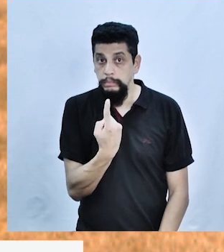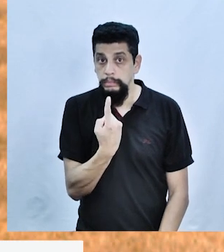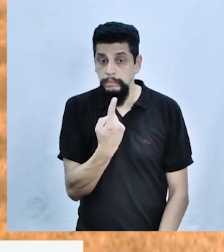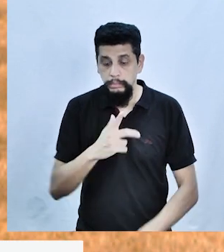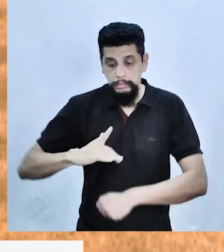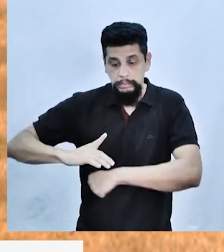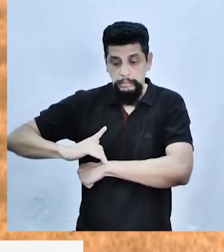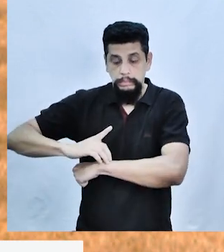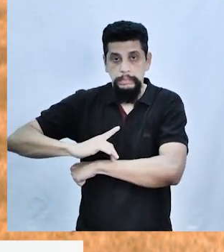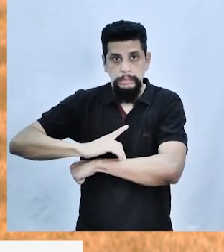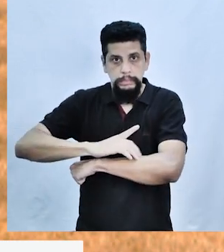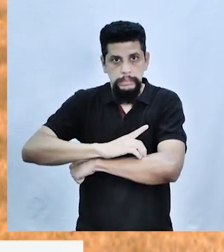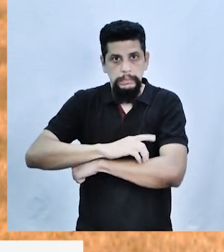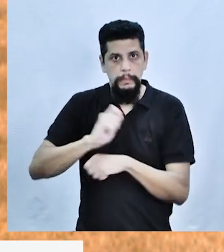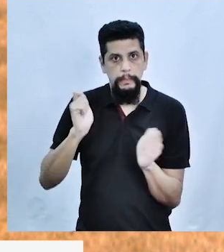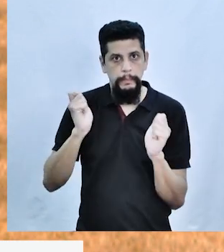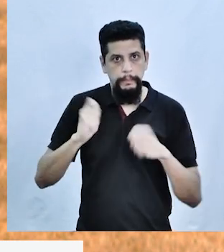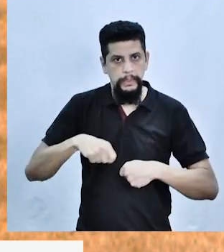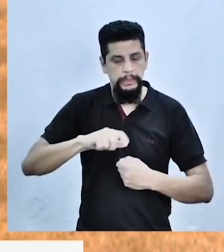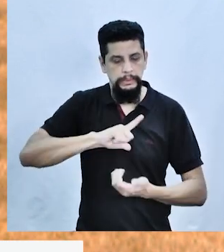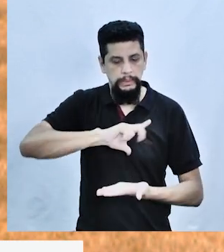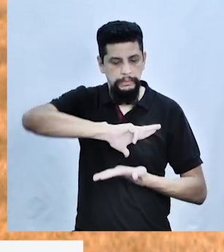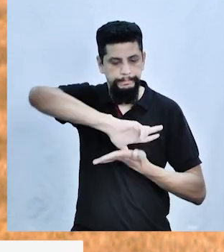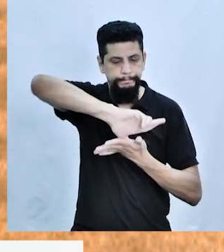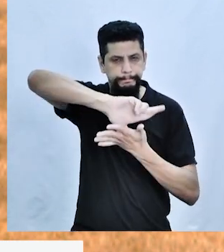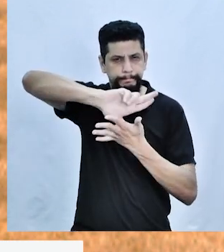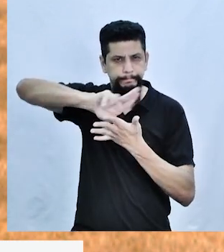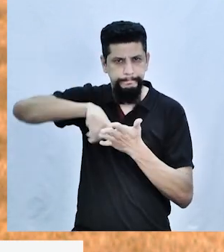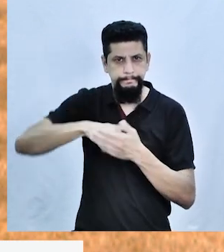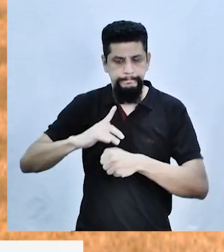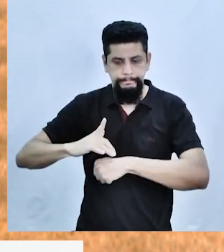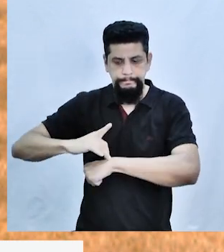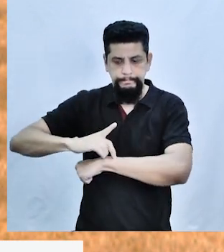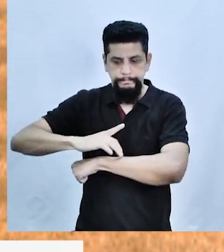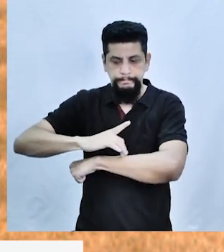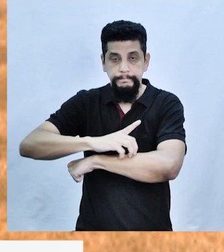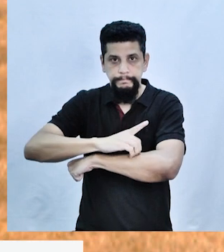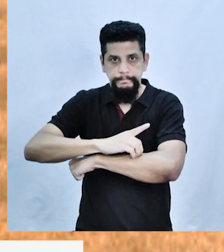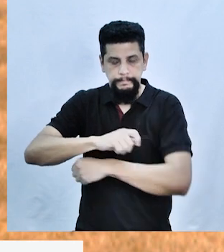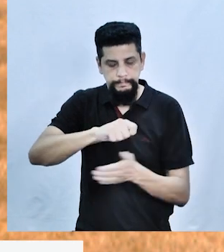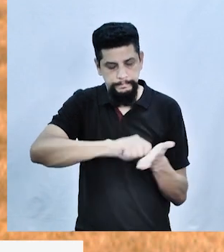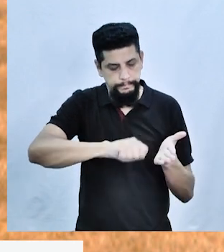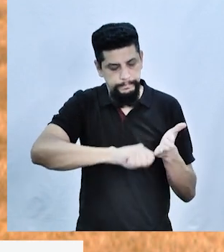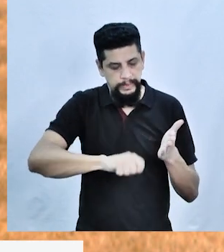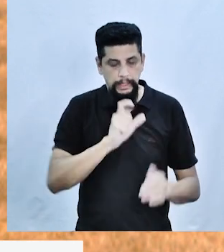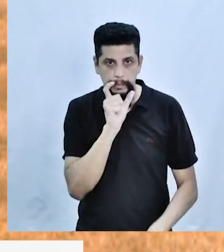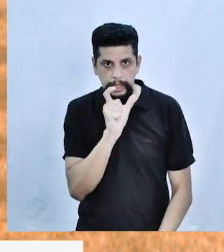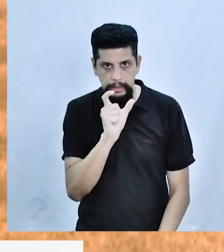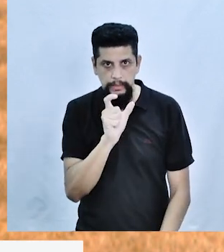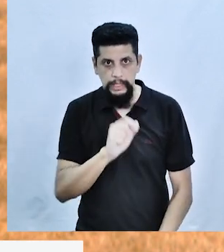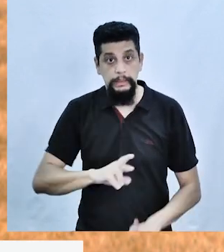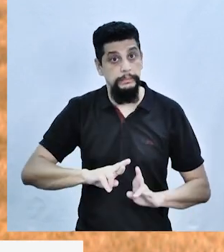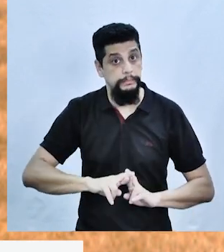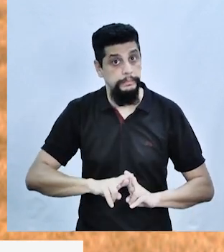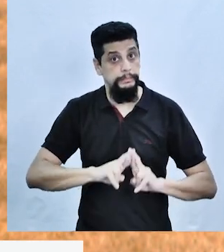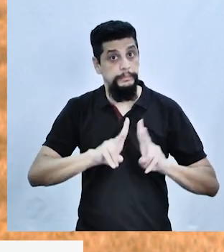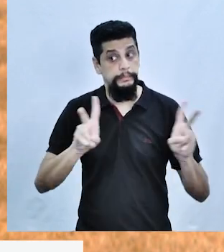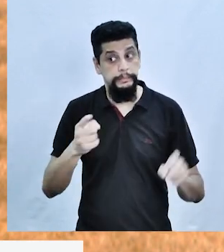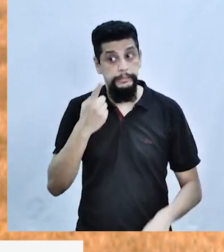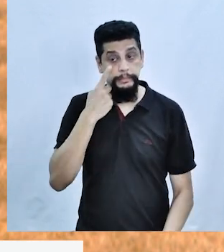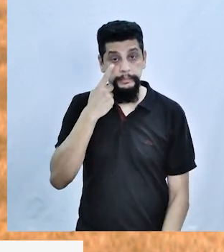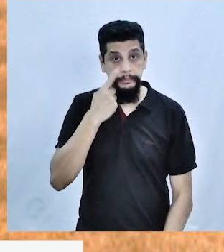um dinossauro, podiam ter vários dinossauros. E aí lá na escrita da palavra também